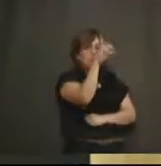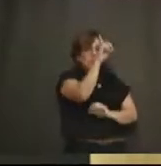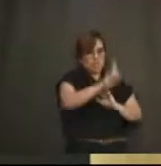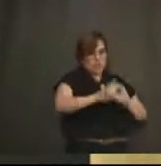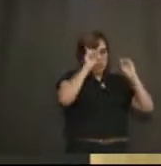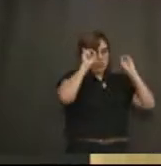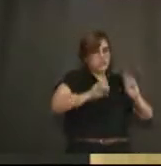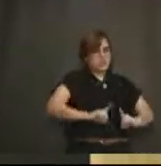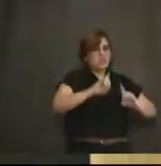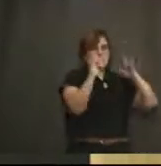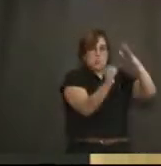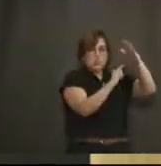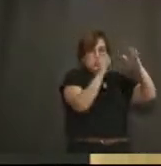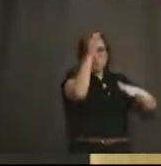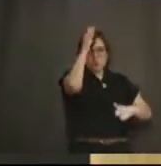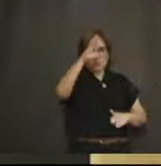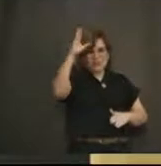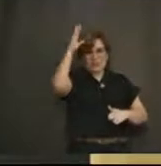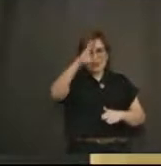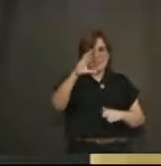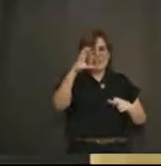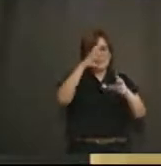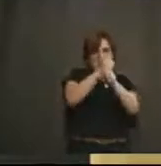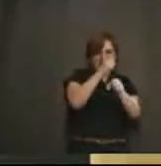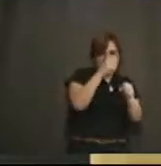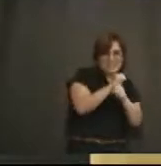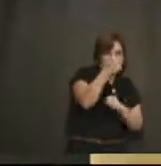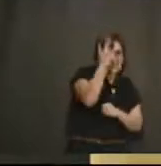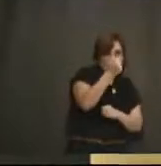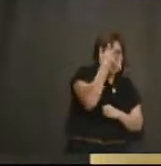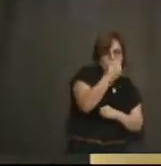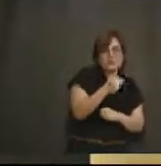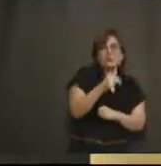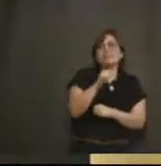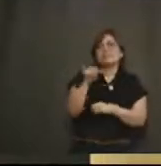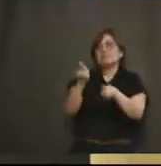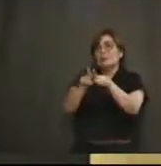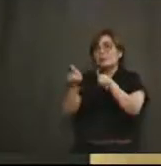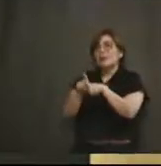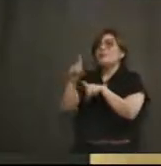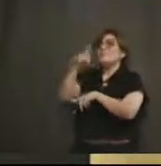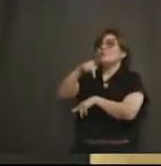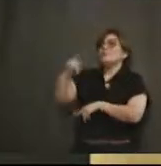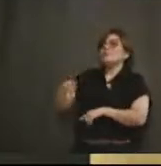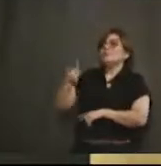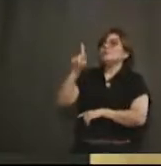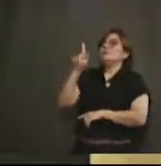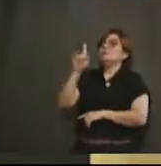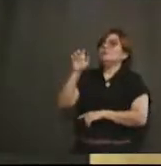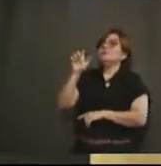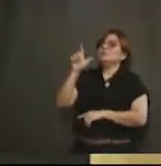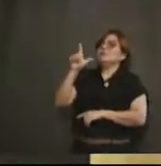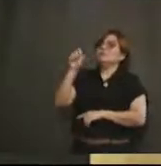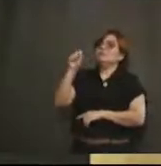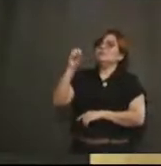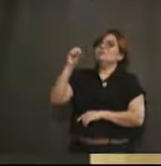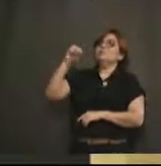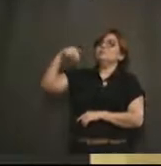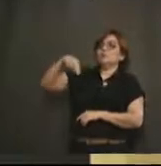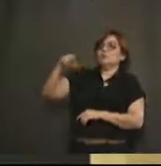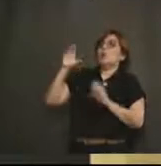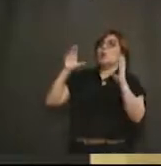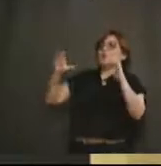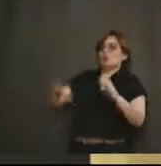e Naturais. Professor Gelson, coordenador do doutorado